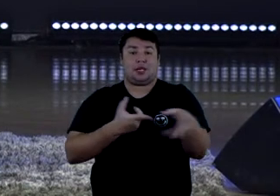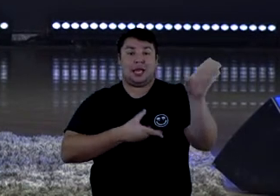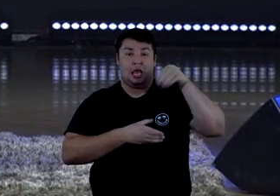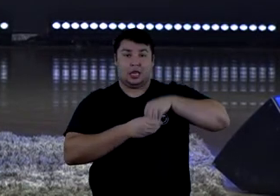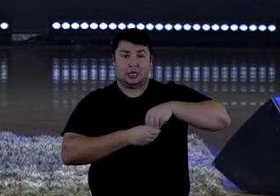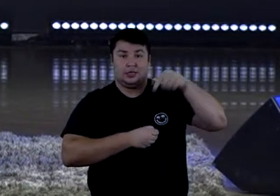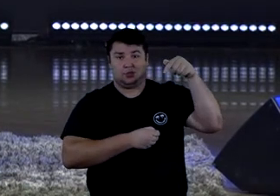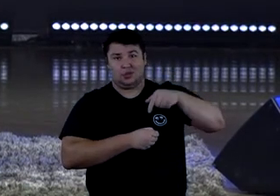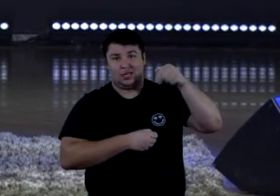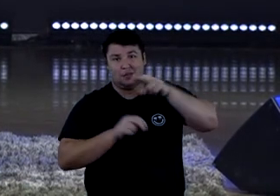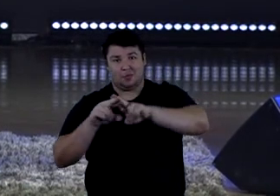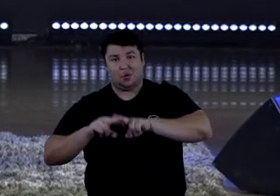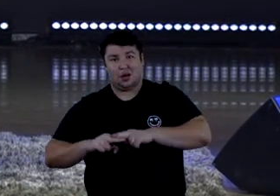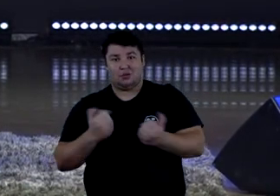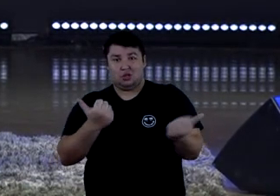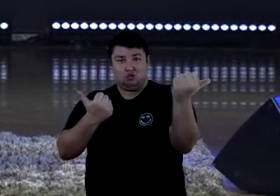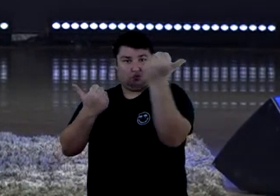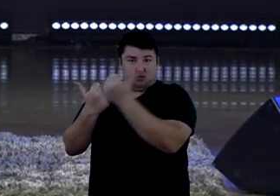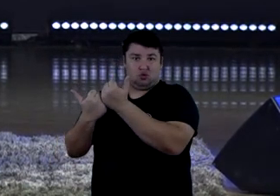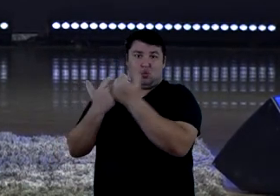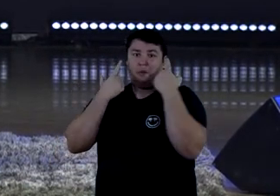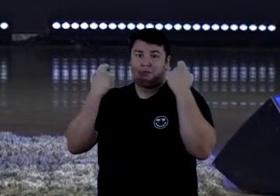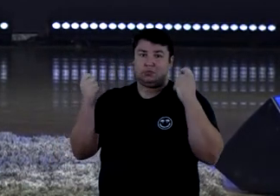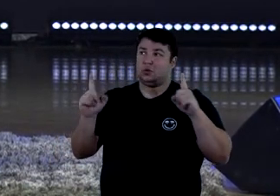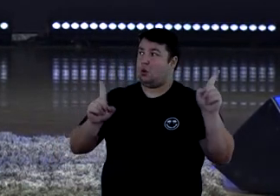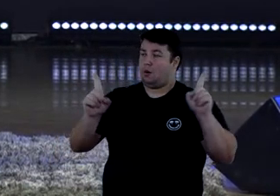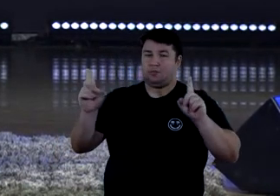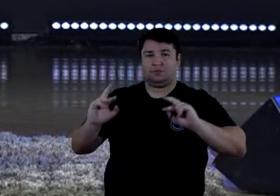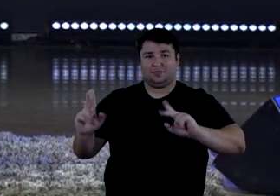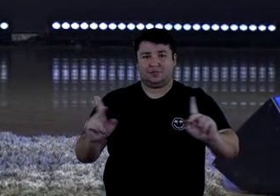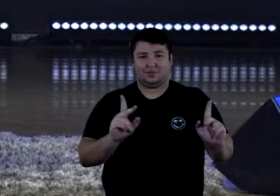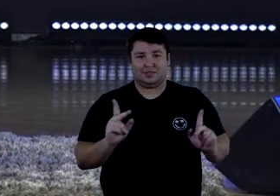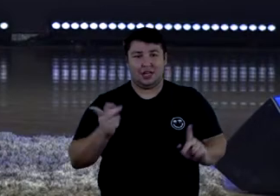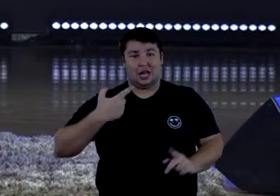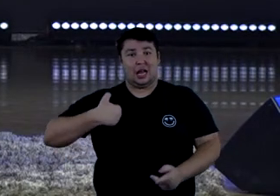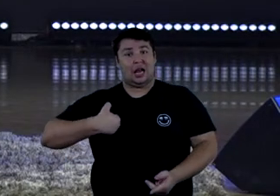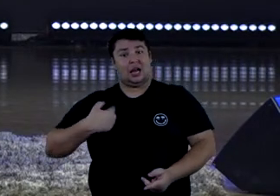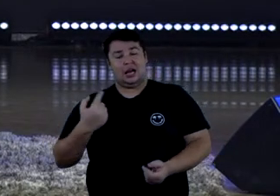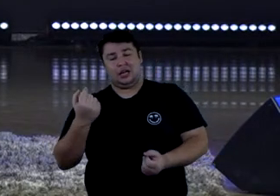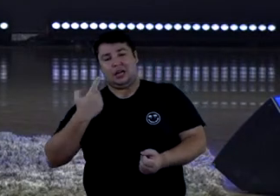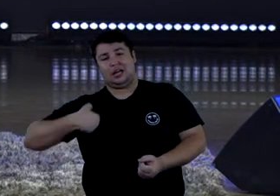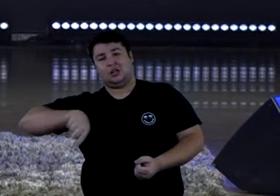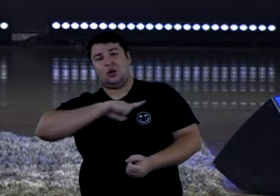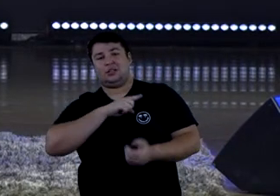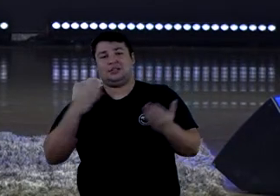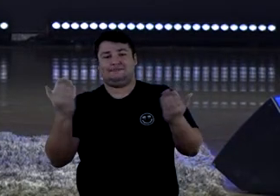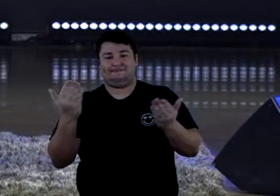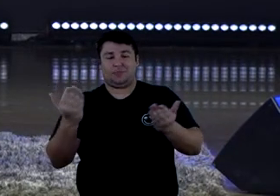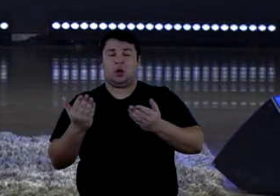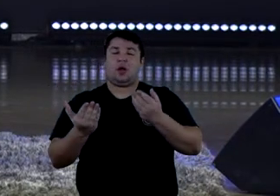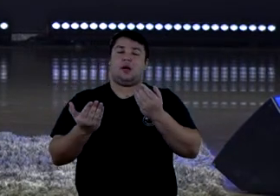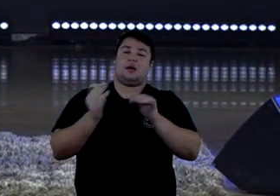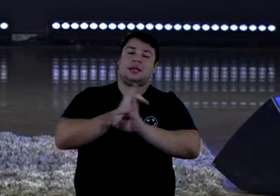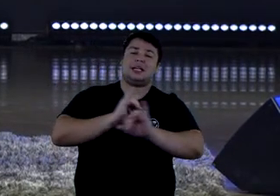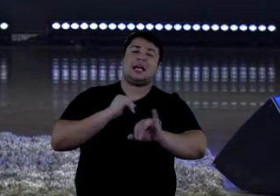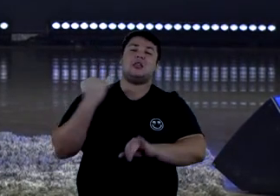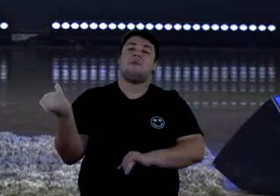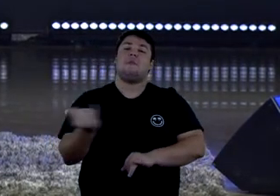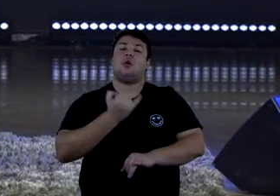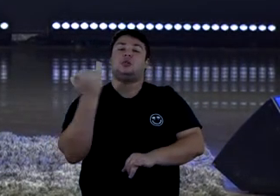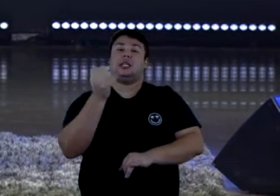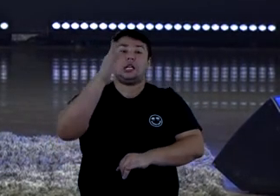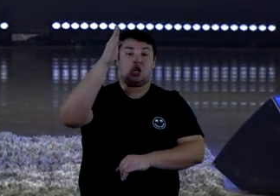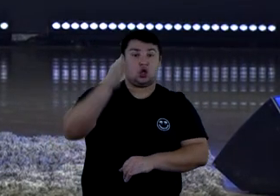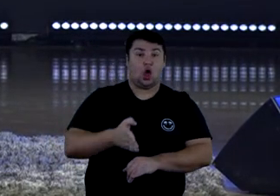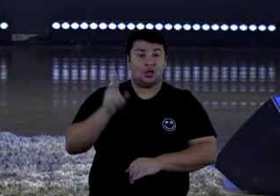aqui pela substituição das caixas que nós tivemos aqui. Deixa eu dar alguns recados importantes. Toda segunda-feira